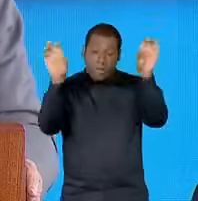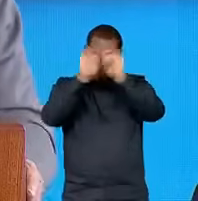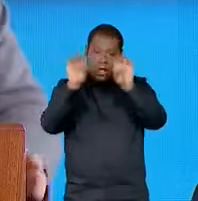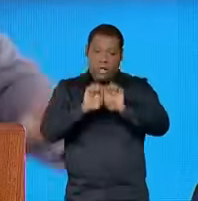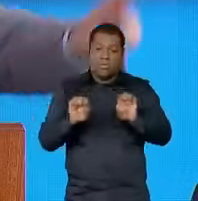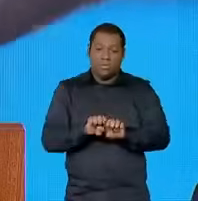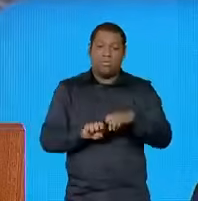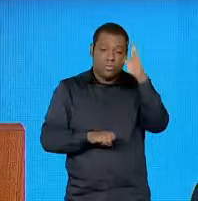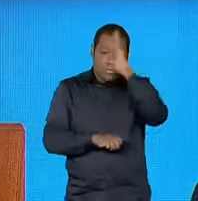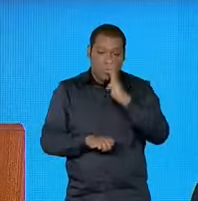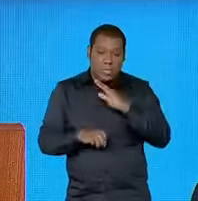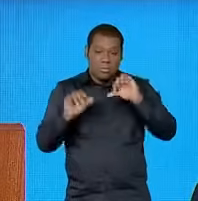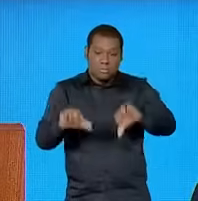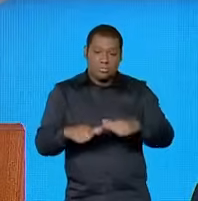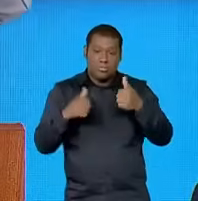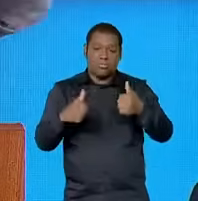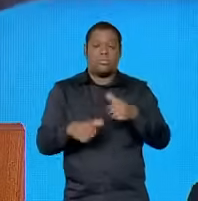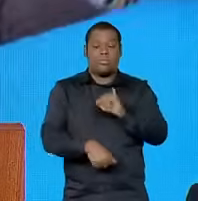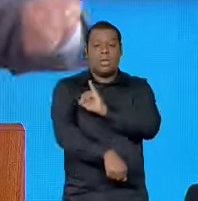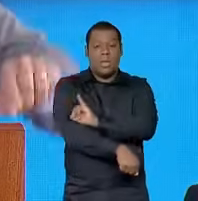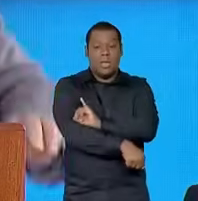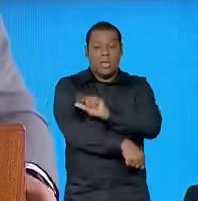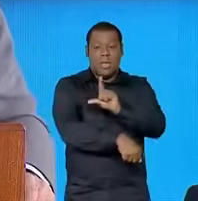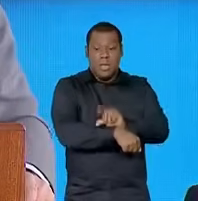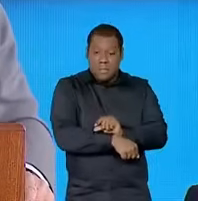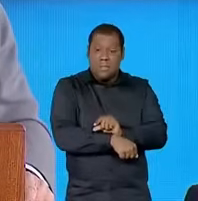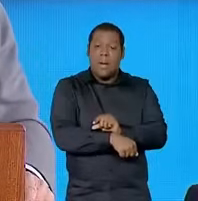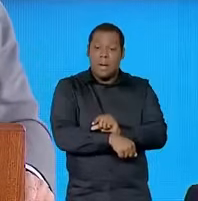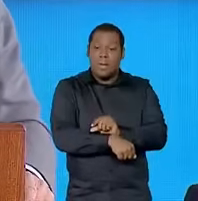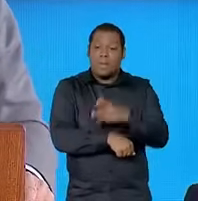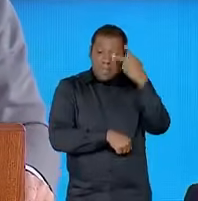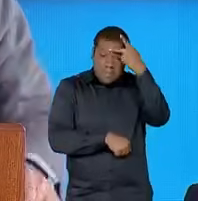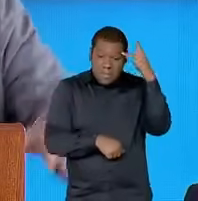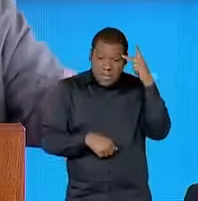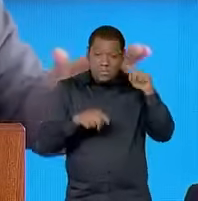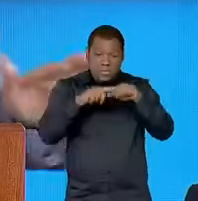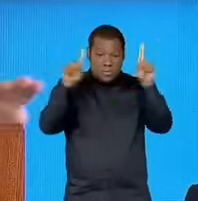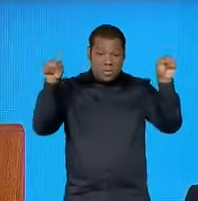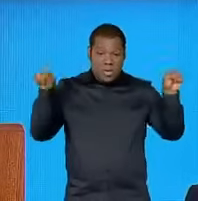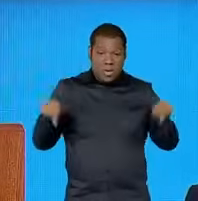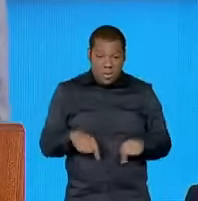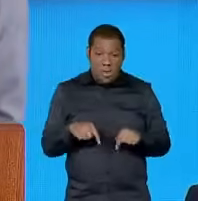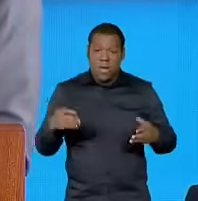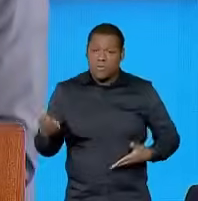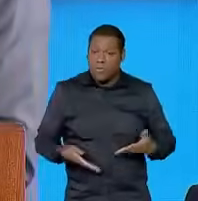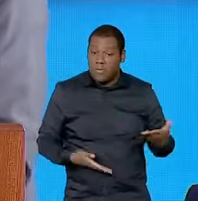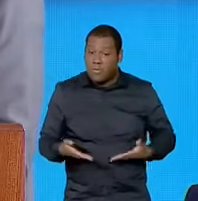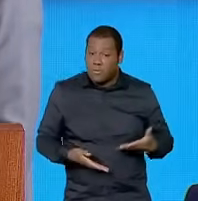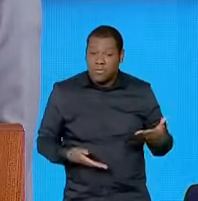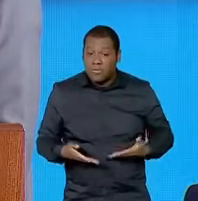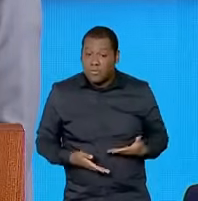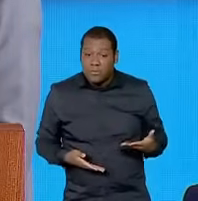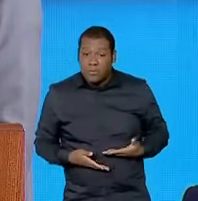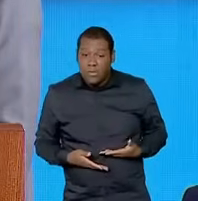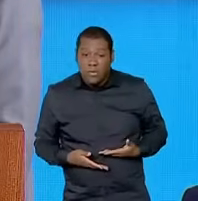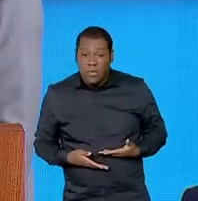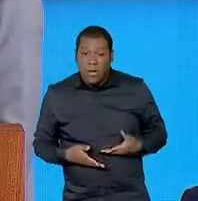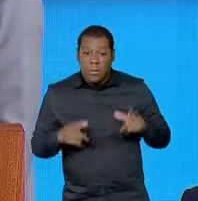2010. O IBAMA até hoje não tem os funcionários que tinha em 2010. Tem muitos ministérios que foram destruídos.